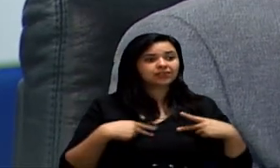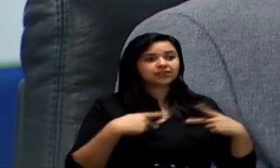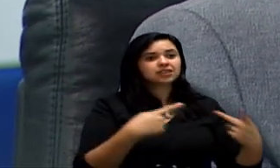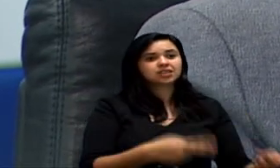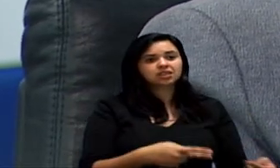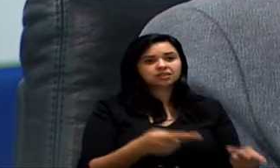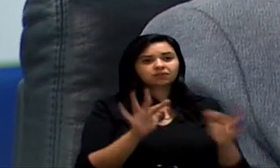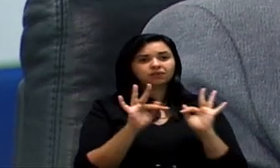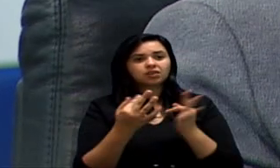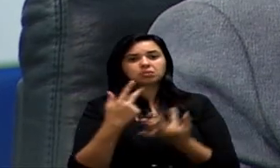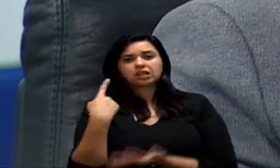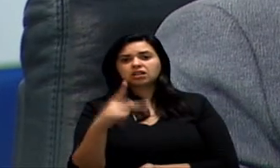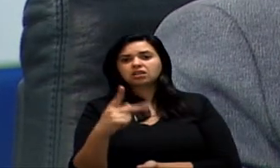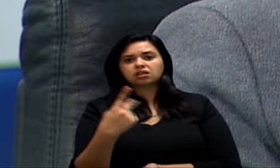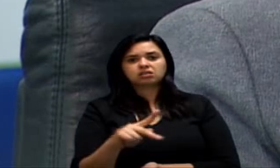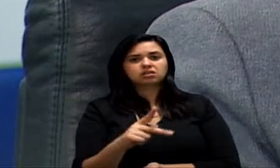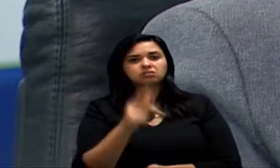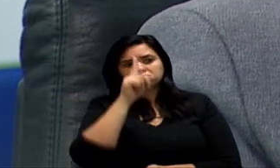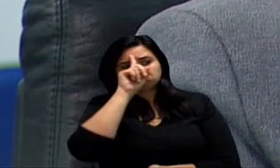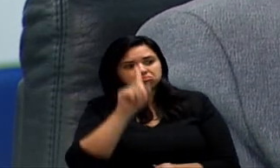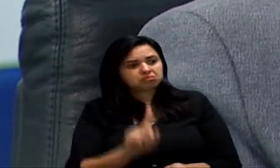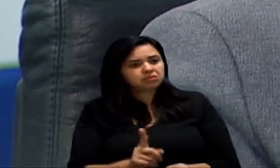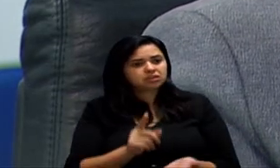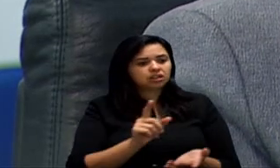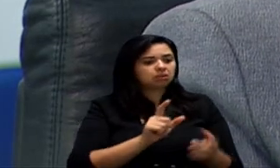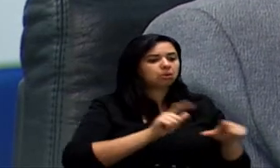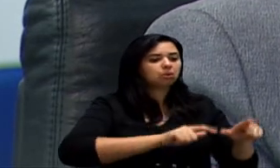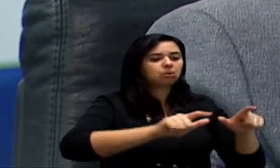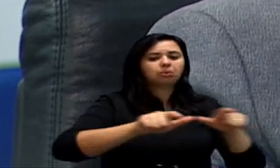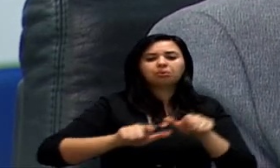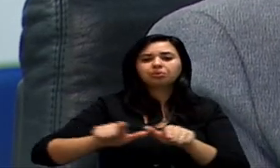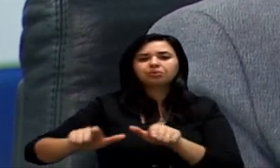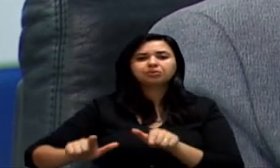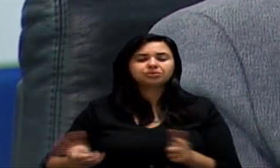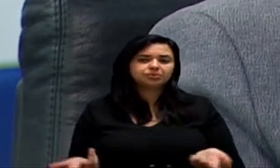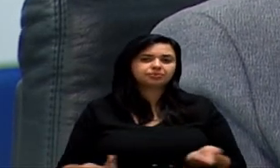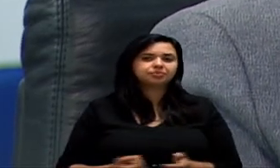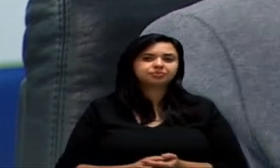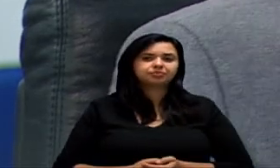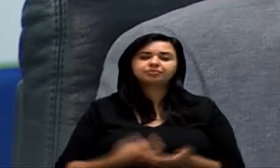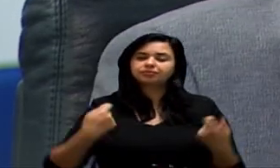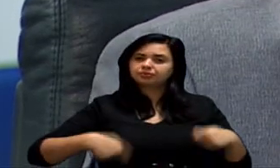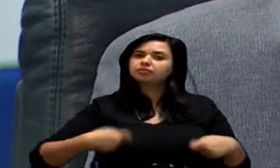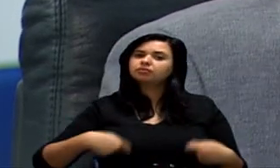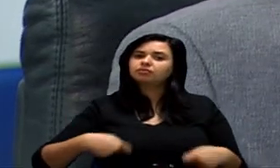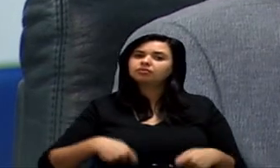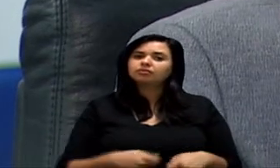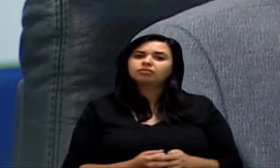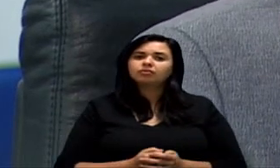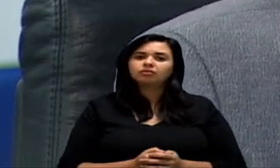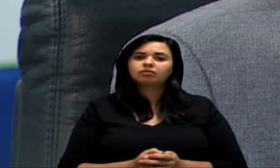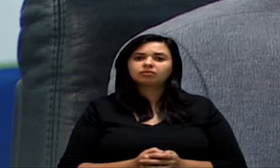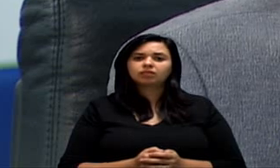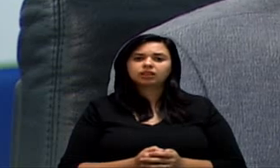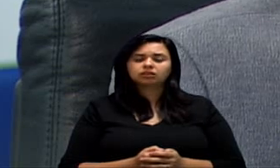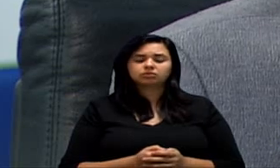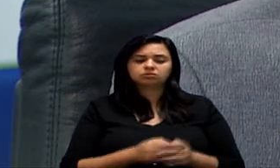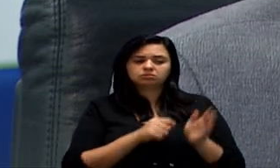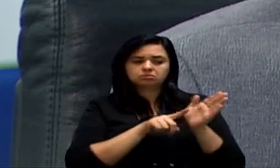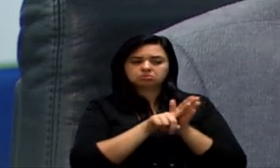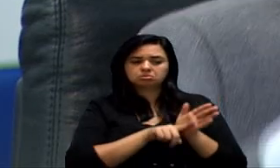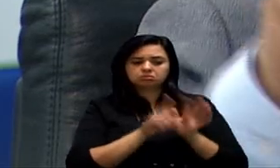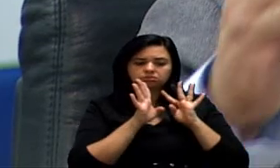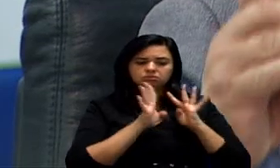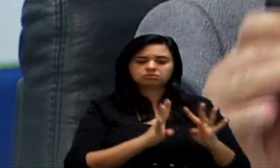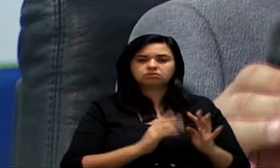é aquela sepultura que está ali. Então, isso aí tem que ser melhor visto, viu, vereador Rodrigo, tá? Então, conta comigo